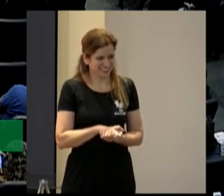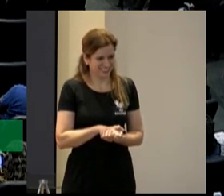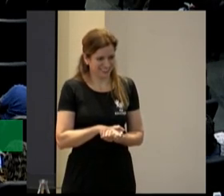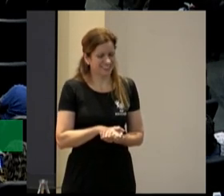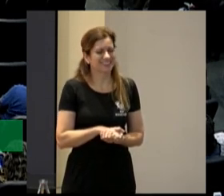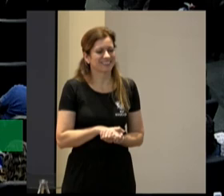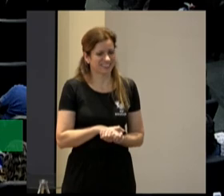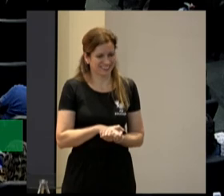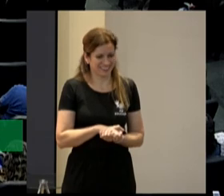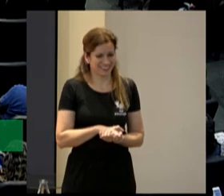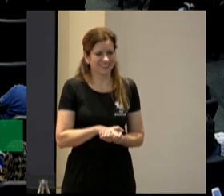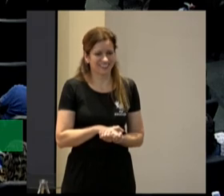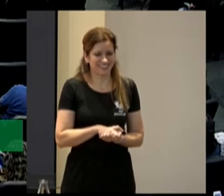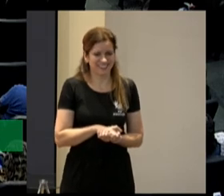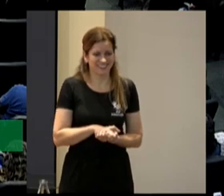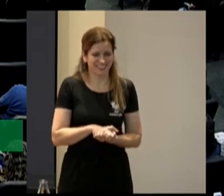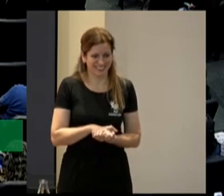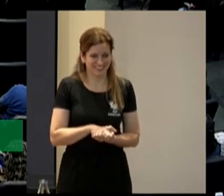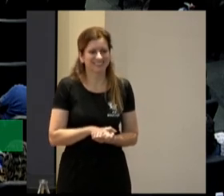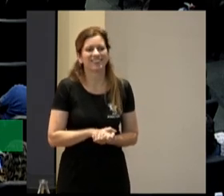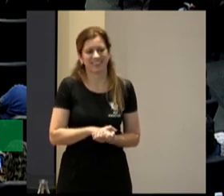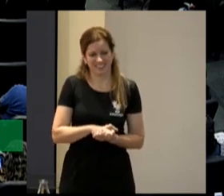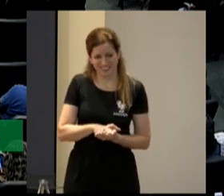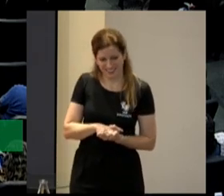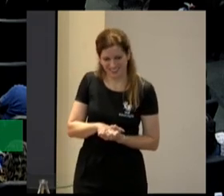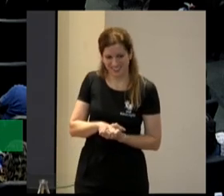Bom dia.